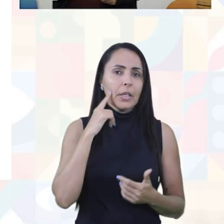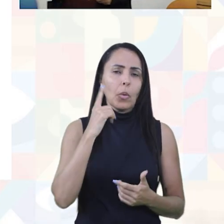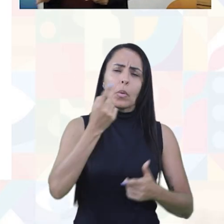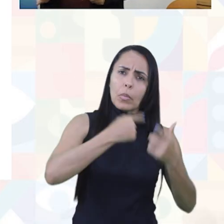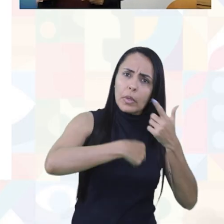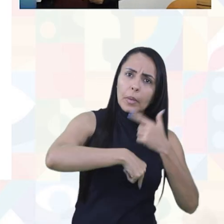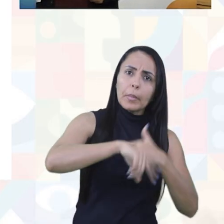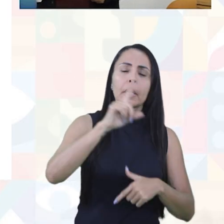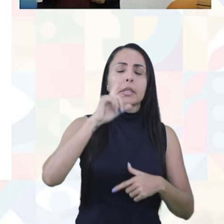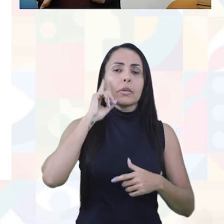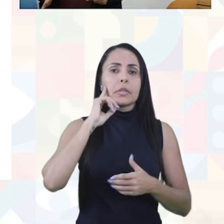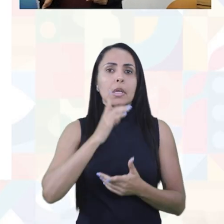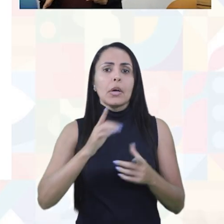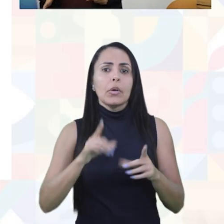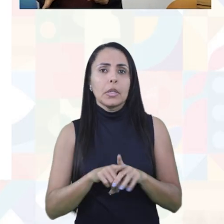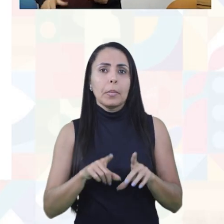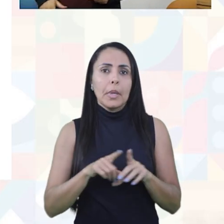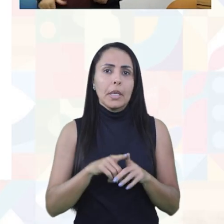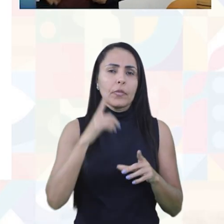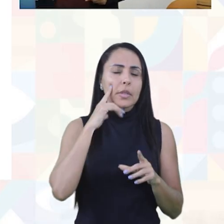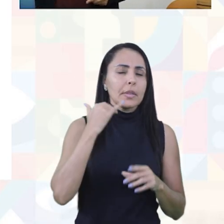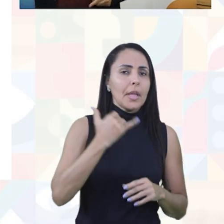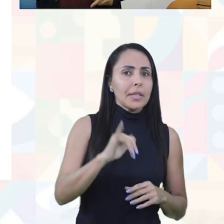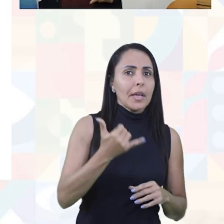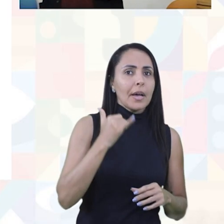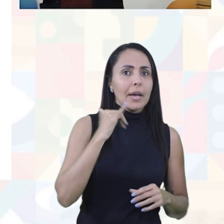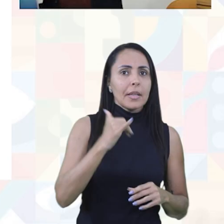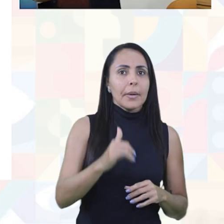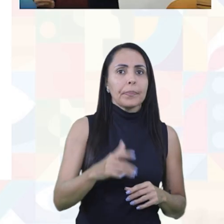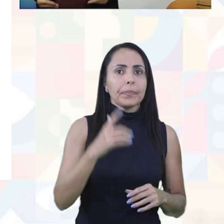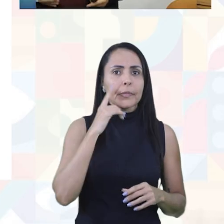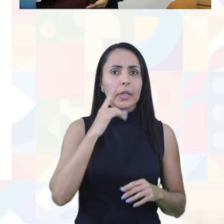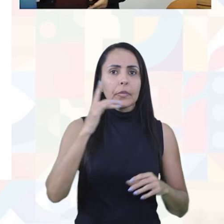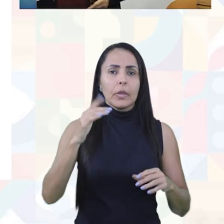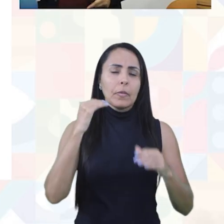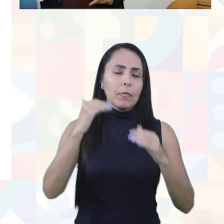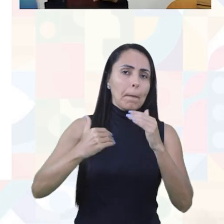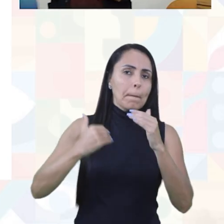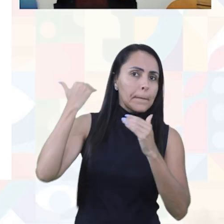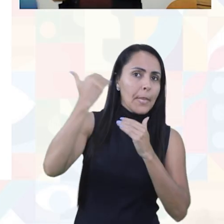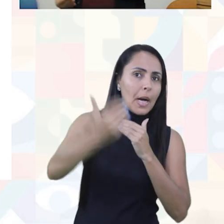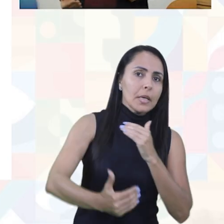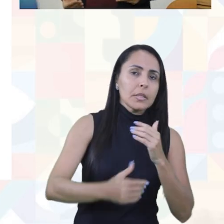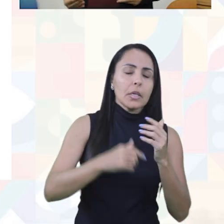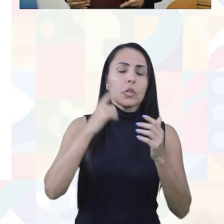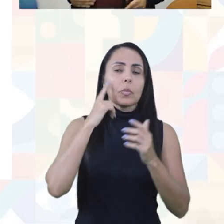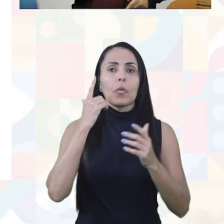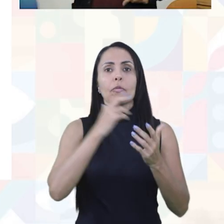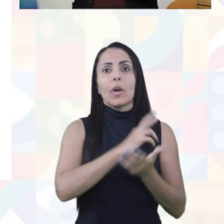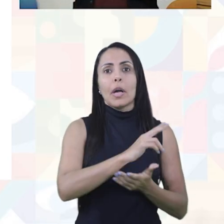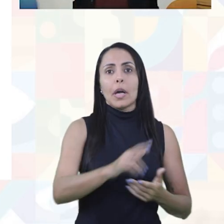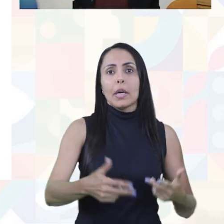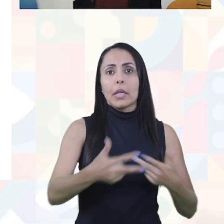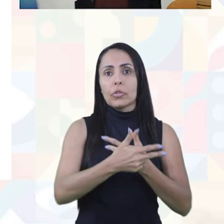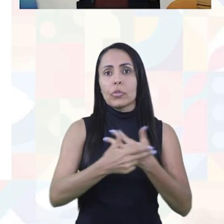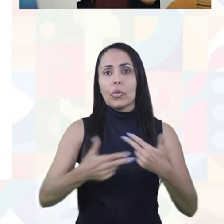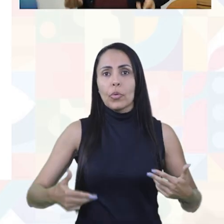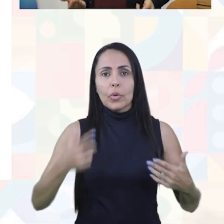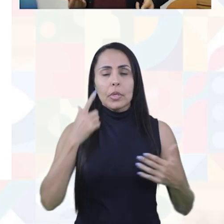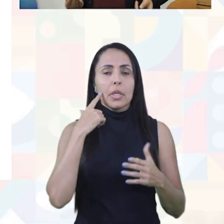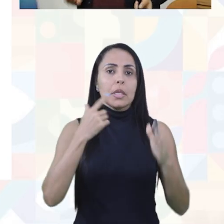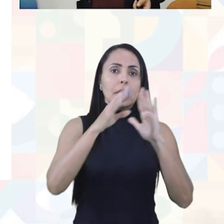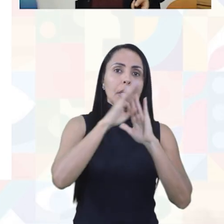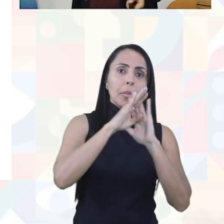foi em 1700 na Itália, tá certo? E aí foi perpassando por várias questões, por vários